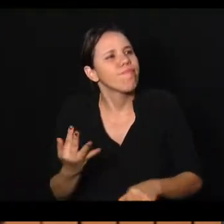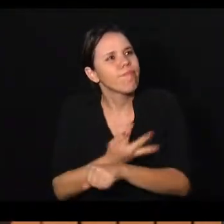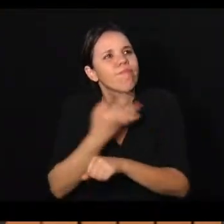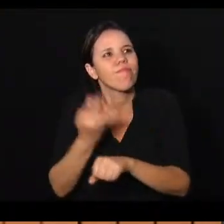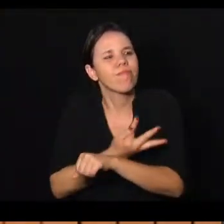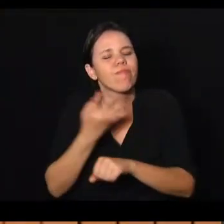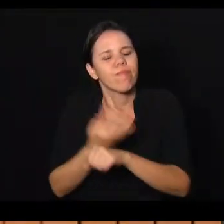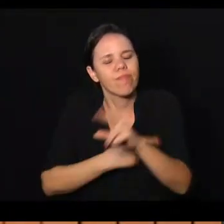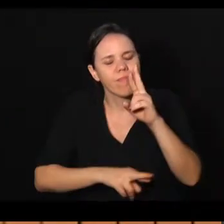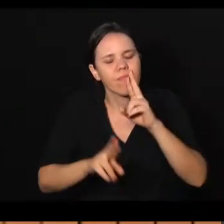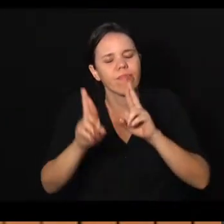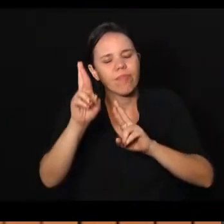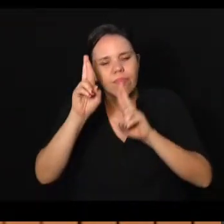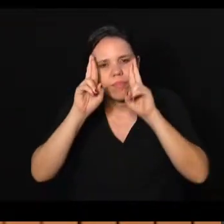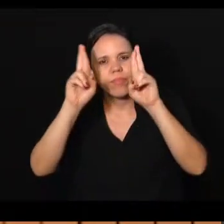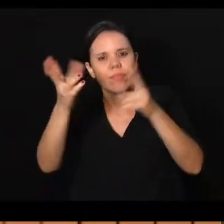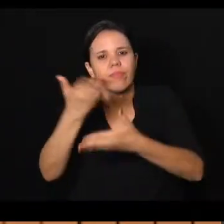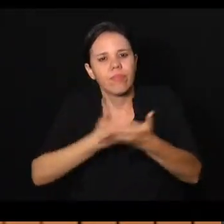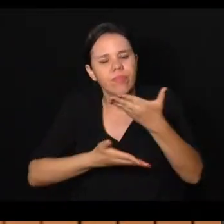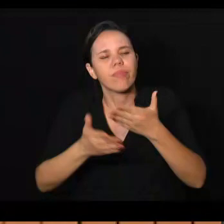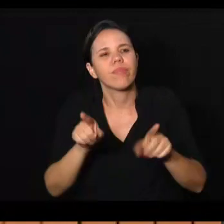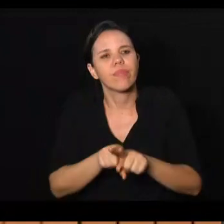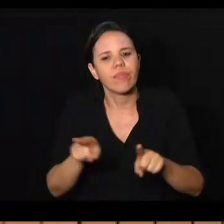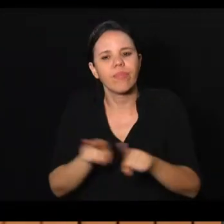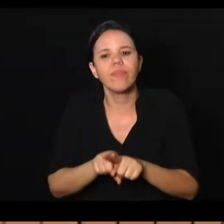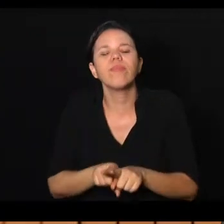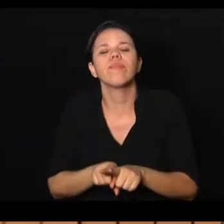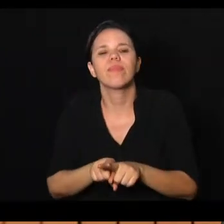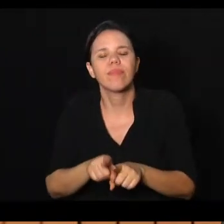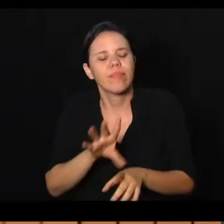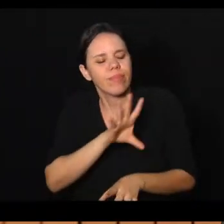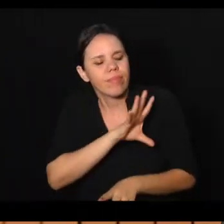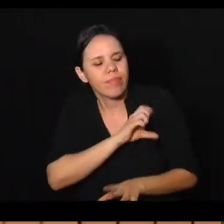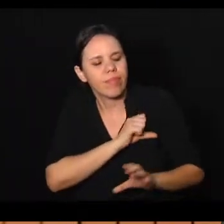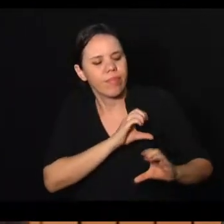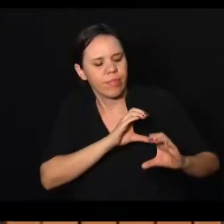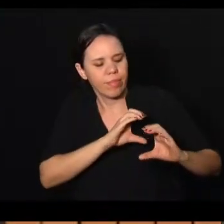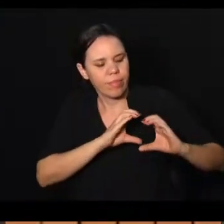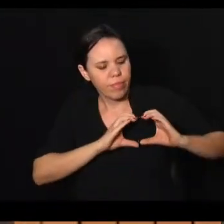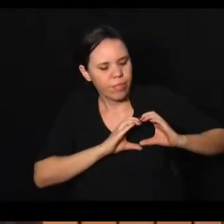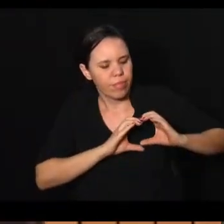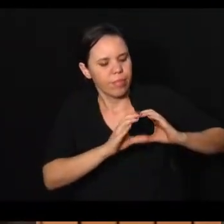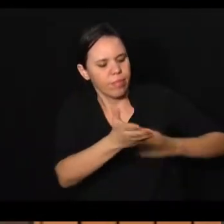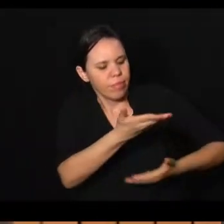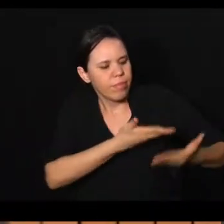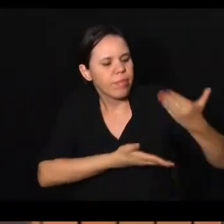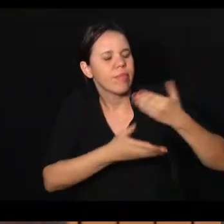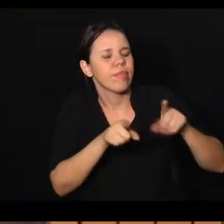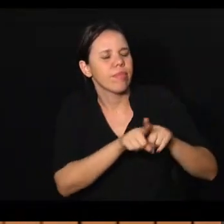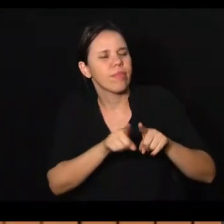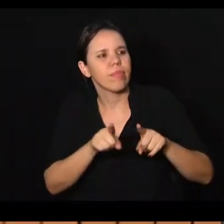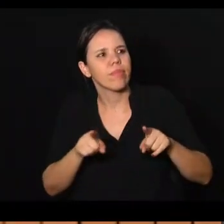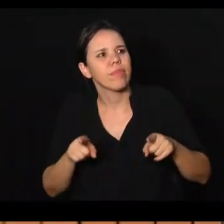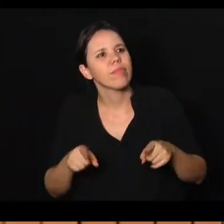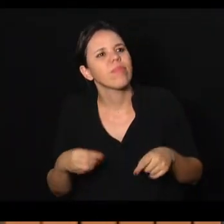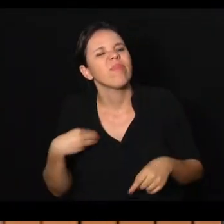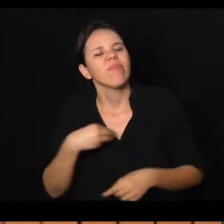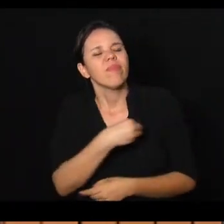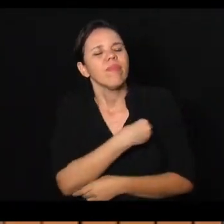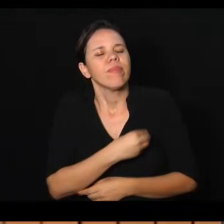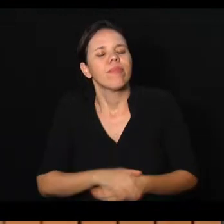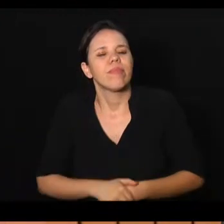tolerarem. Nós vamos ter que ensinar as crianças a se amarem. Ministra, isso é